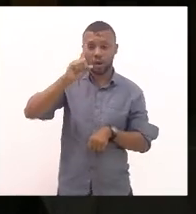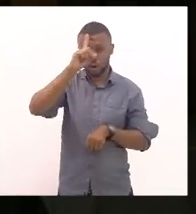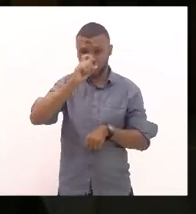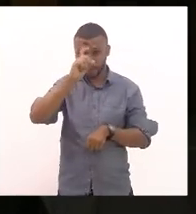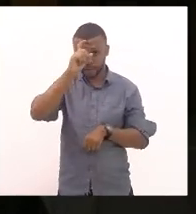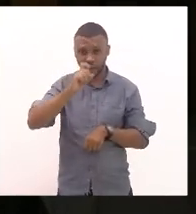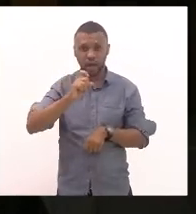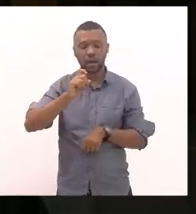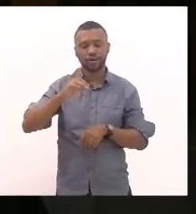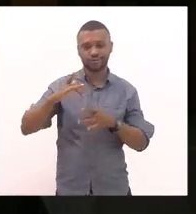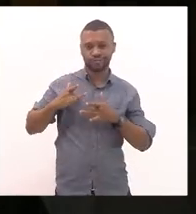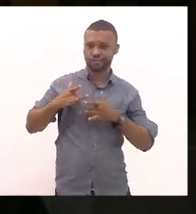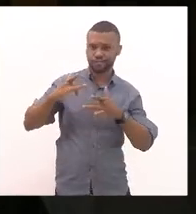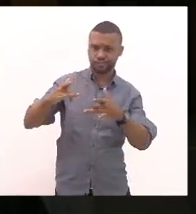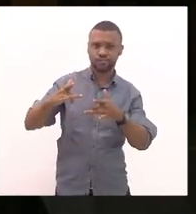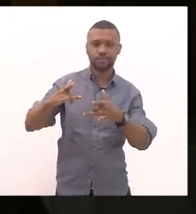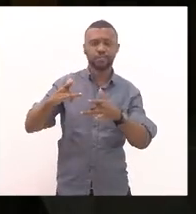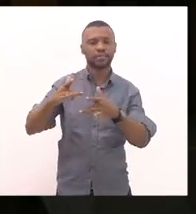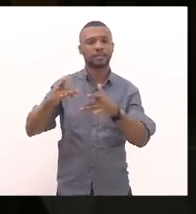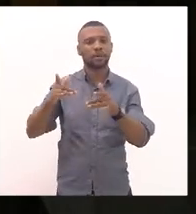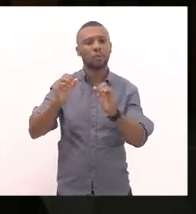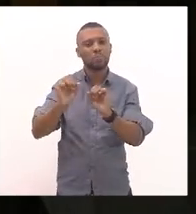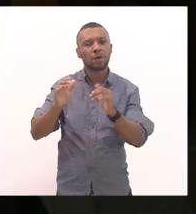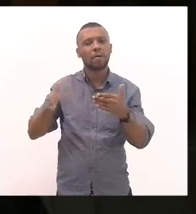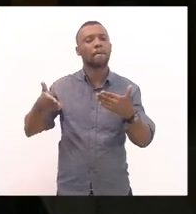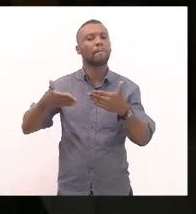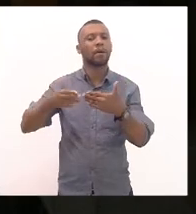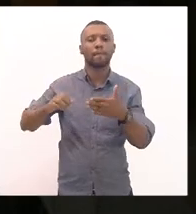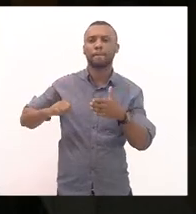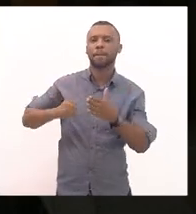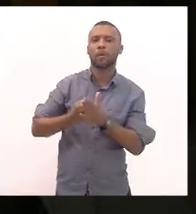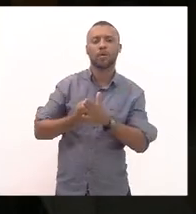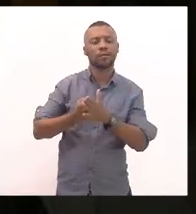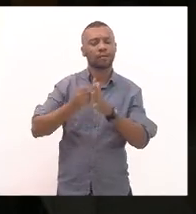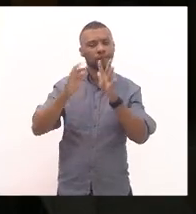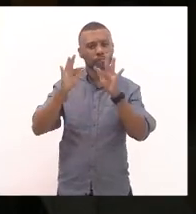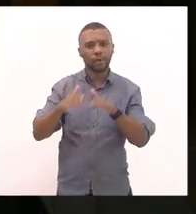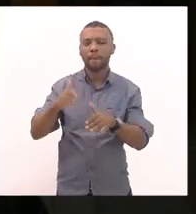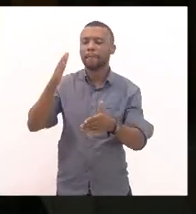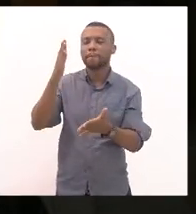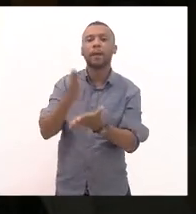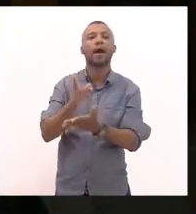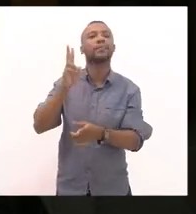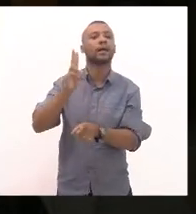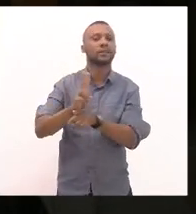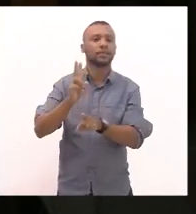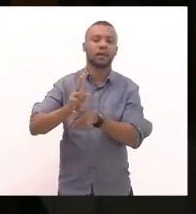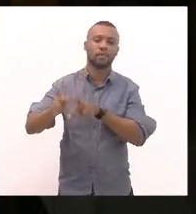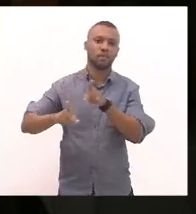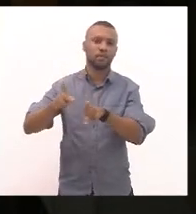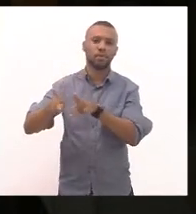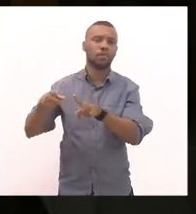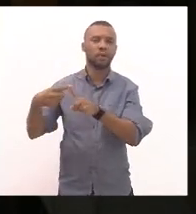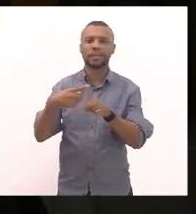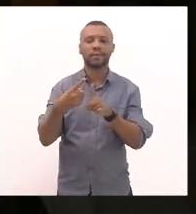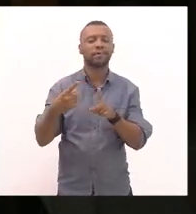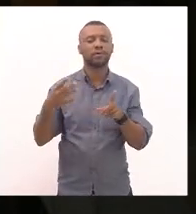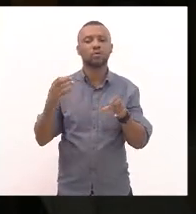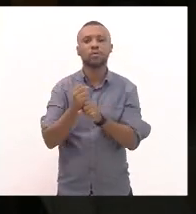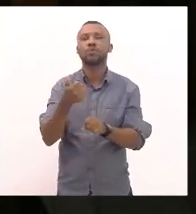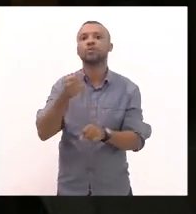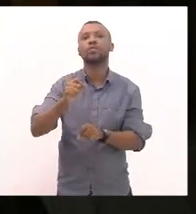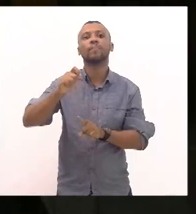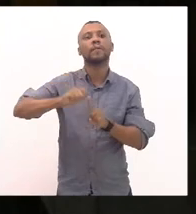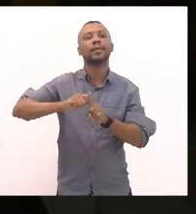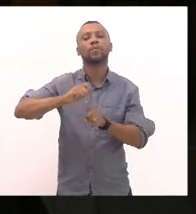cidade estavam perto de fechar as suas portas e deixar de atender a população porque estavam 18